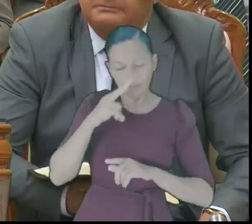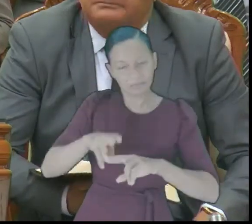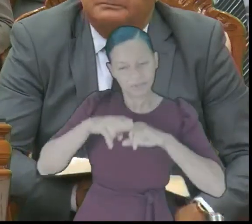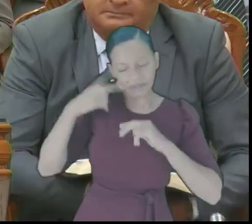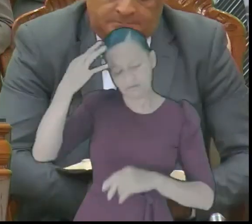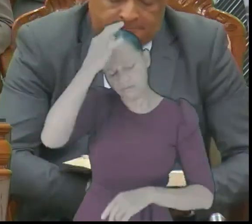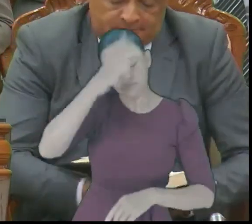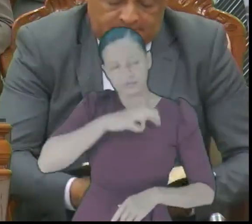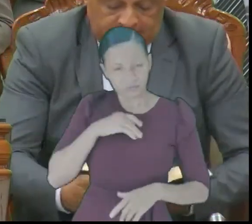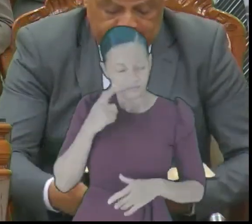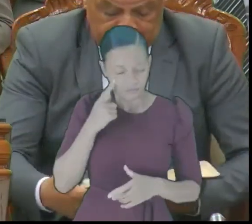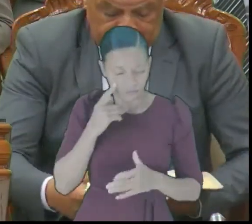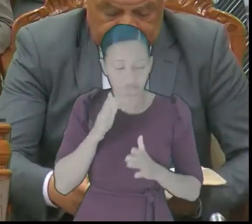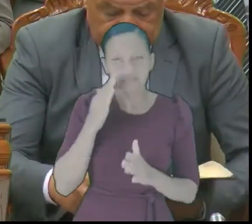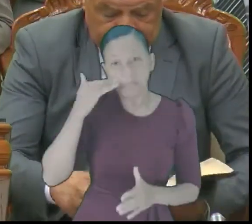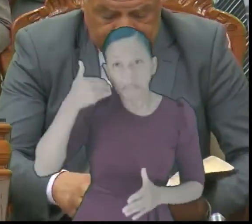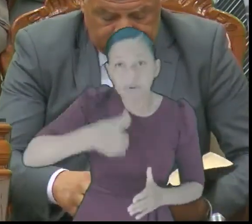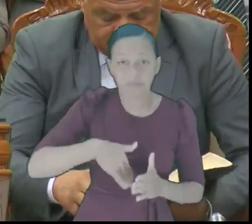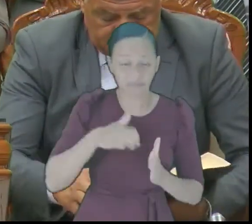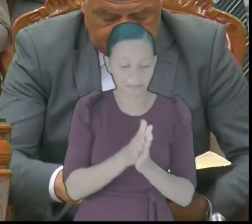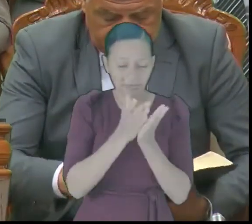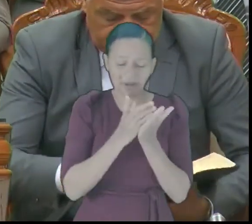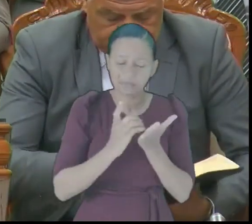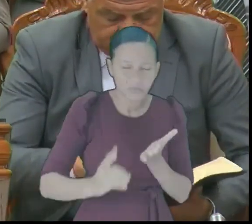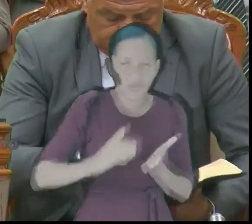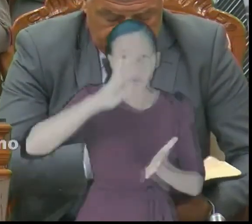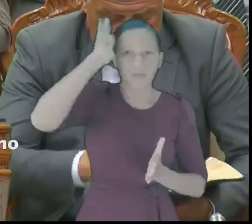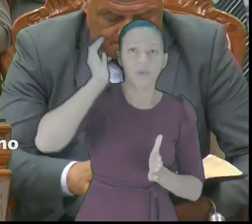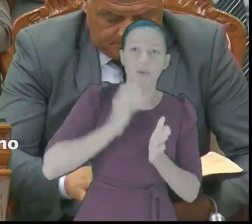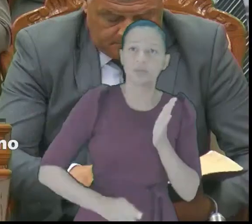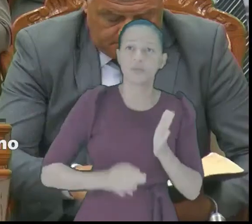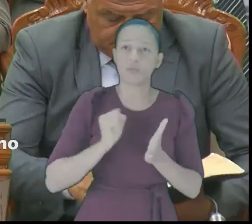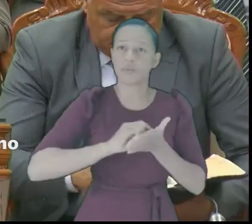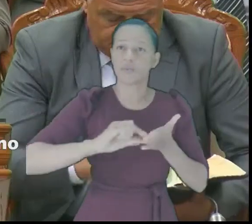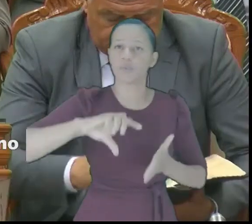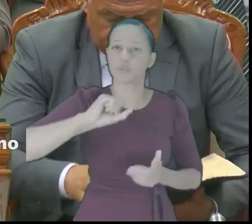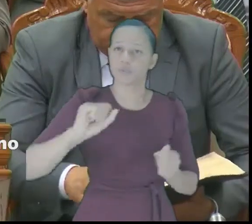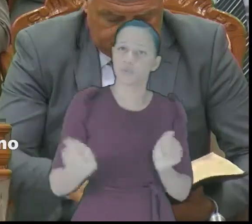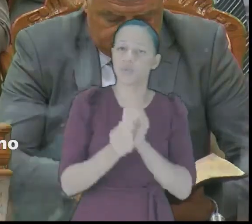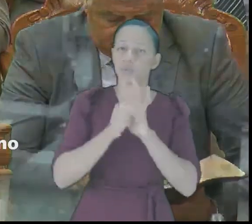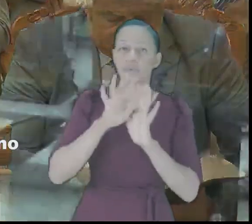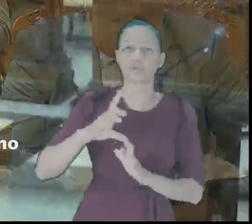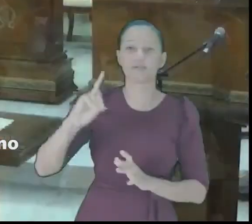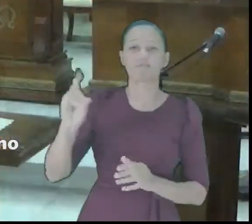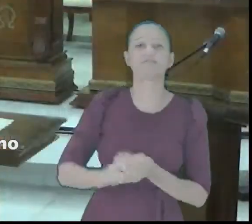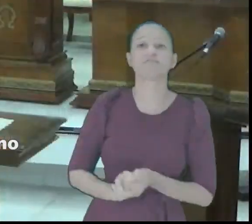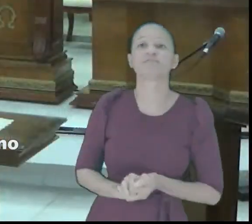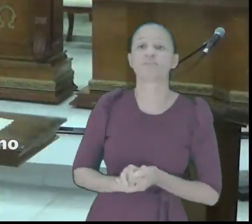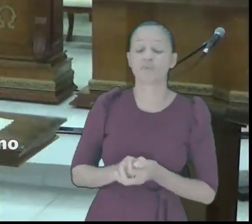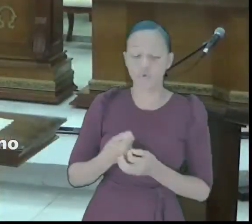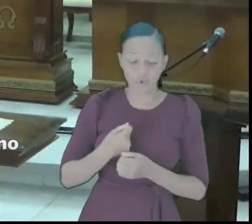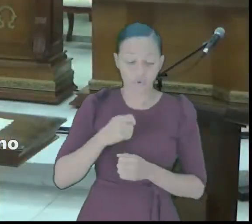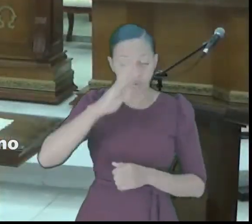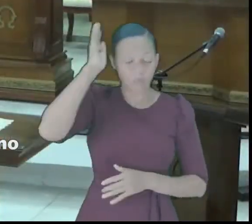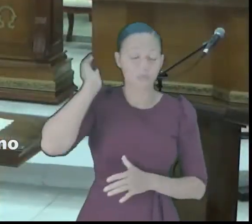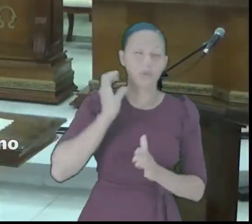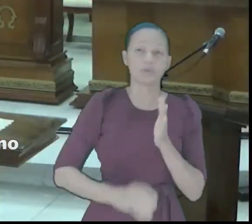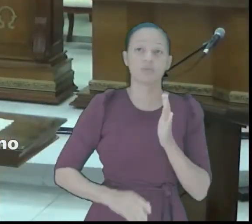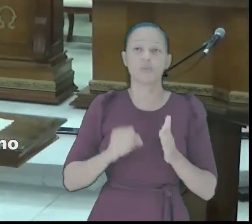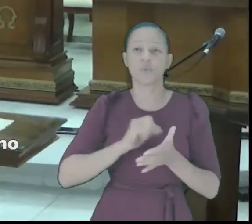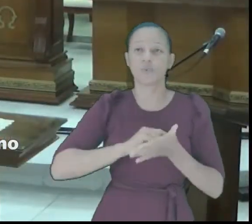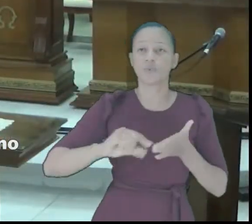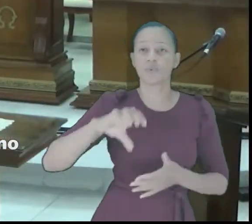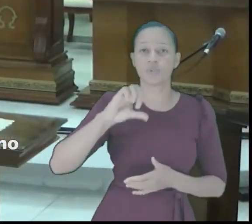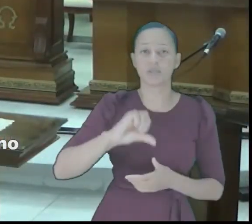ver Romanos 8 e 9. Romanos, capítulo 8, versículo 9. Por favor. Glória a Deus. Romanos 8 e 9. Glória a